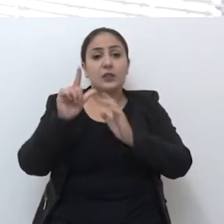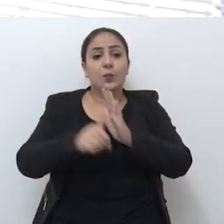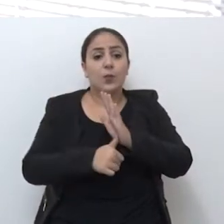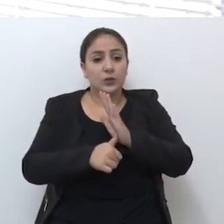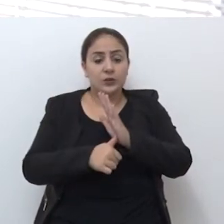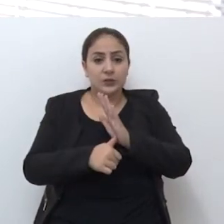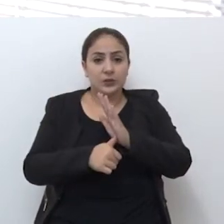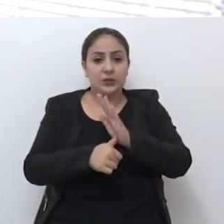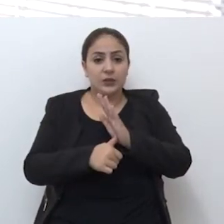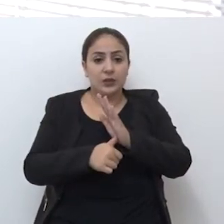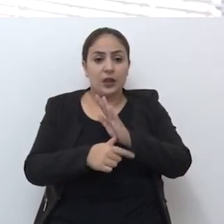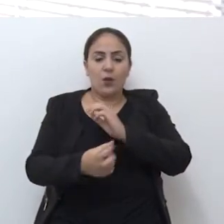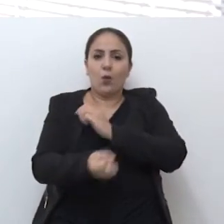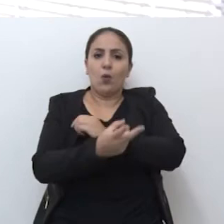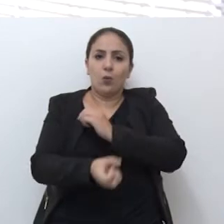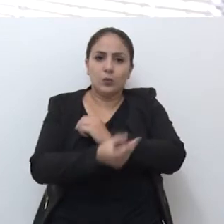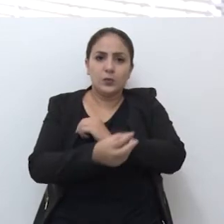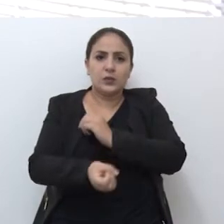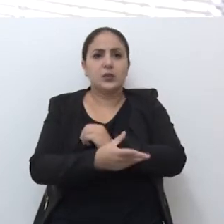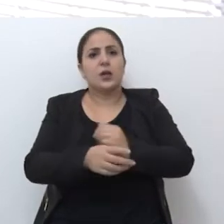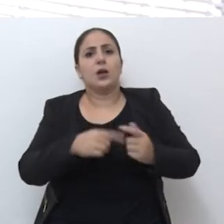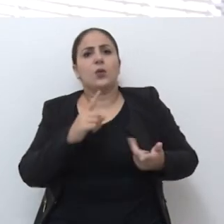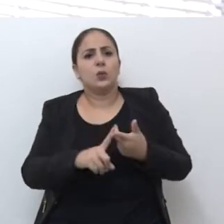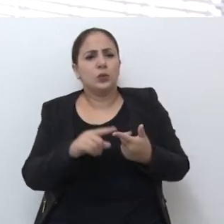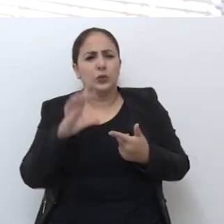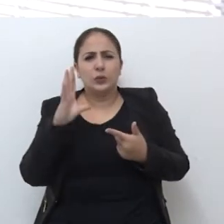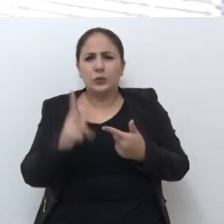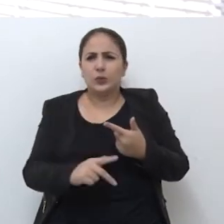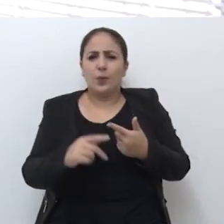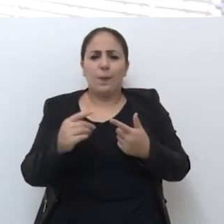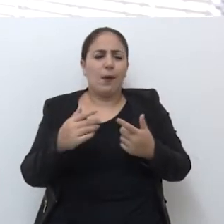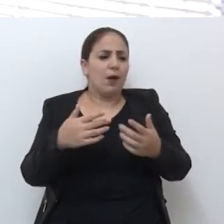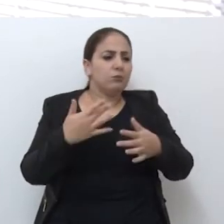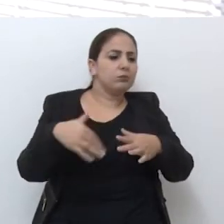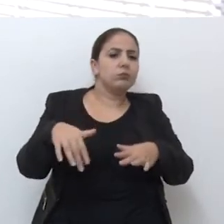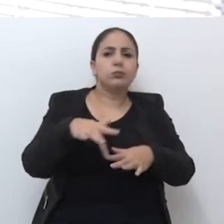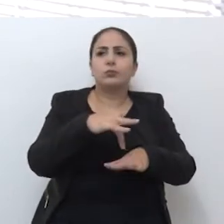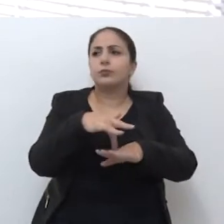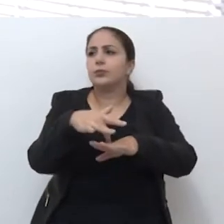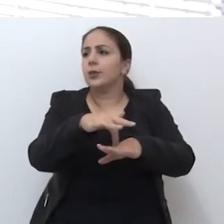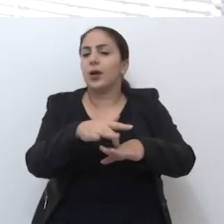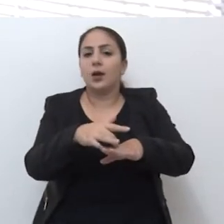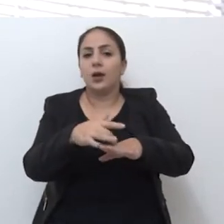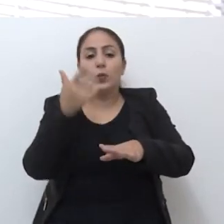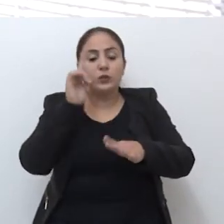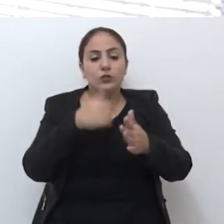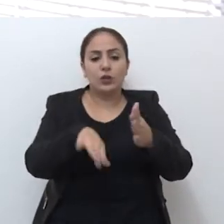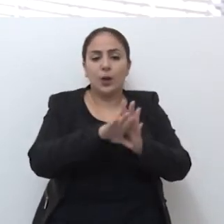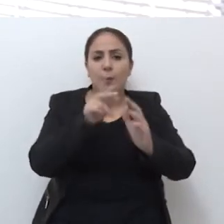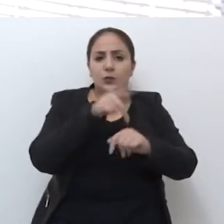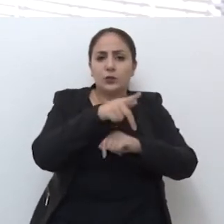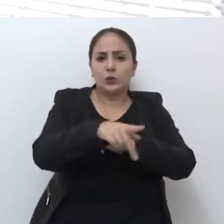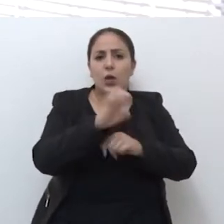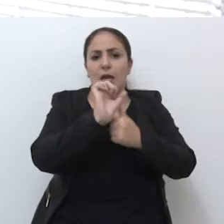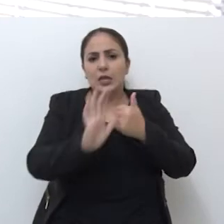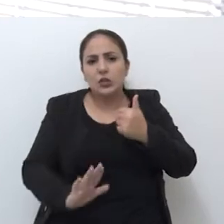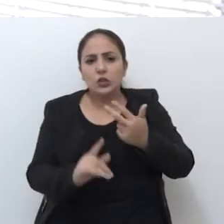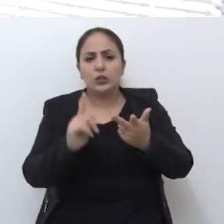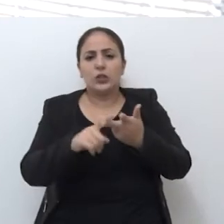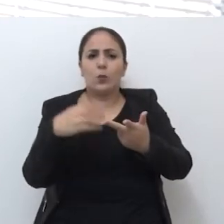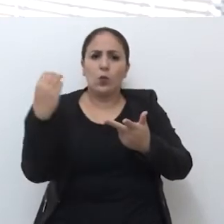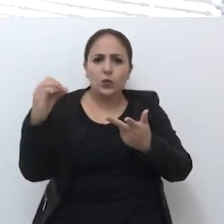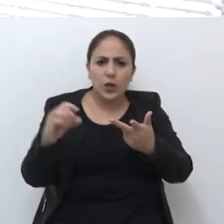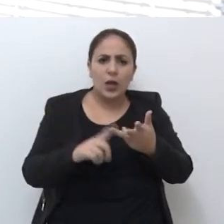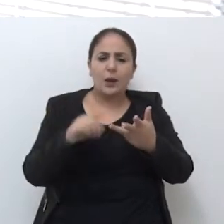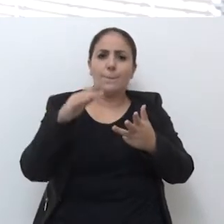fazer depois o caminho da corrupção, o caminho dos escaninhos, o caminho de ficar perdido por aí, para poder chegar até em Passo Fundo,